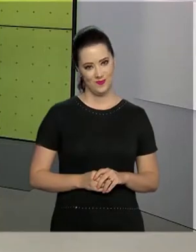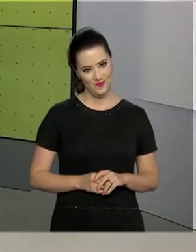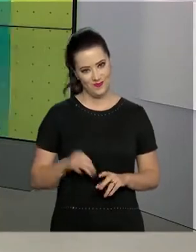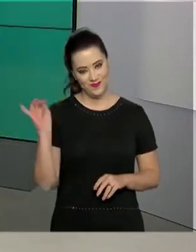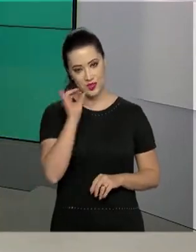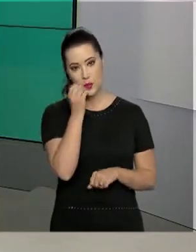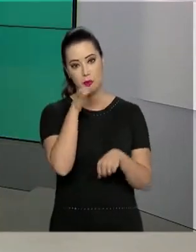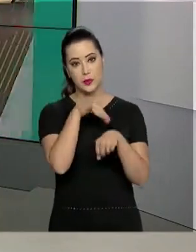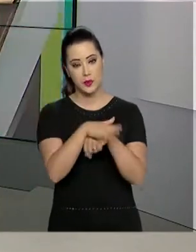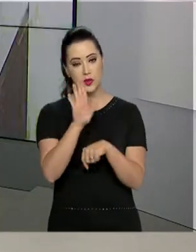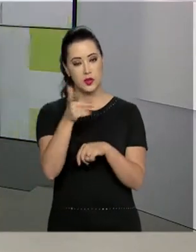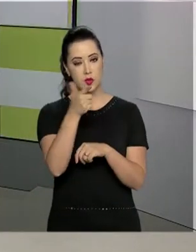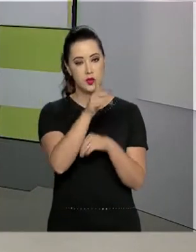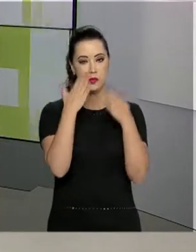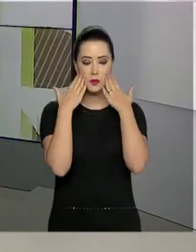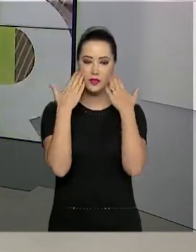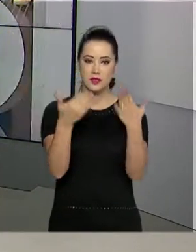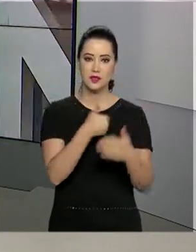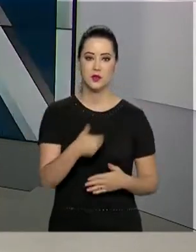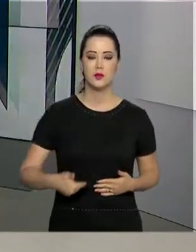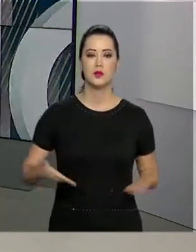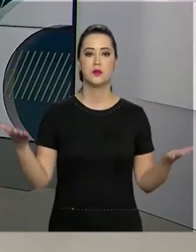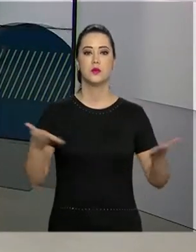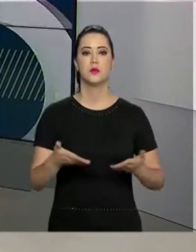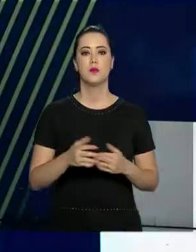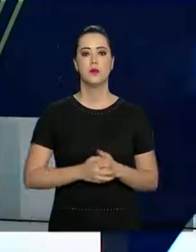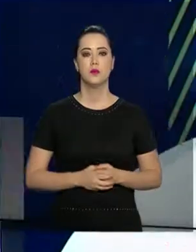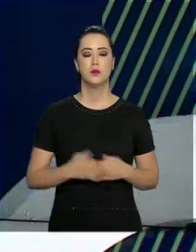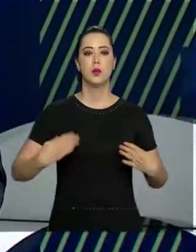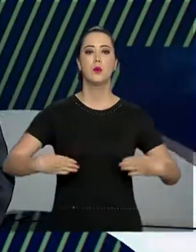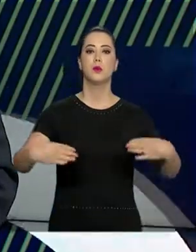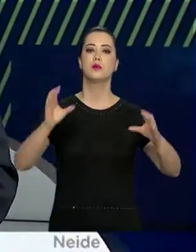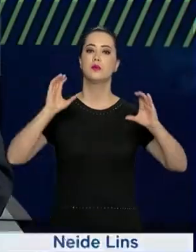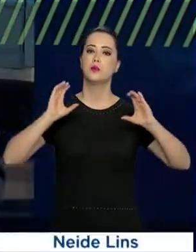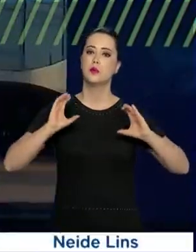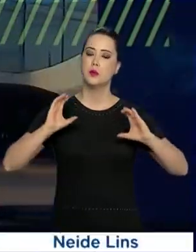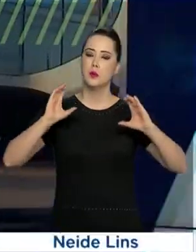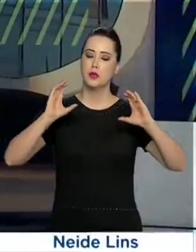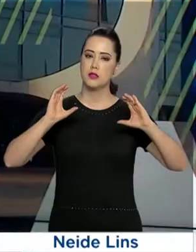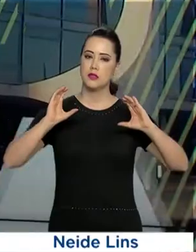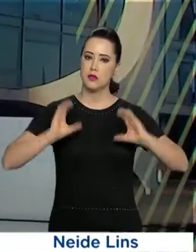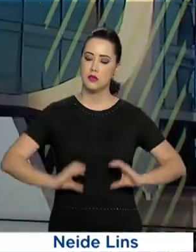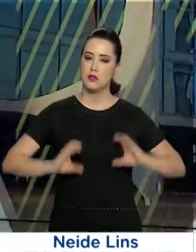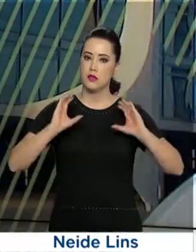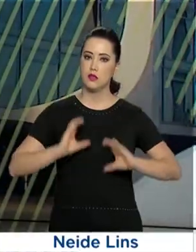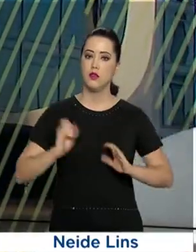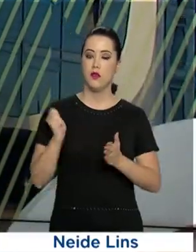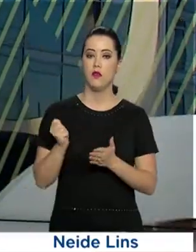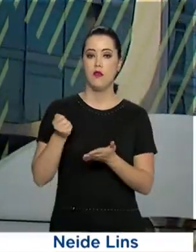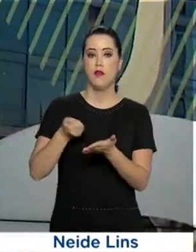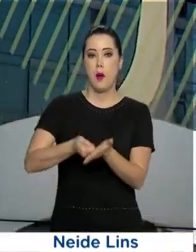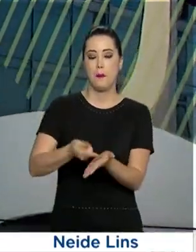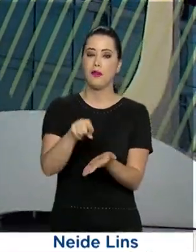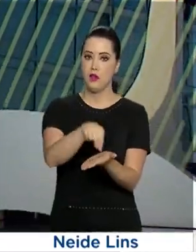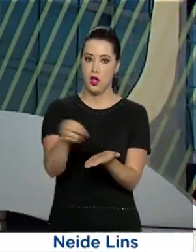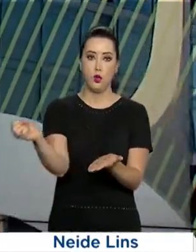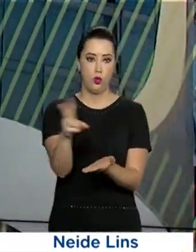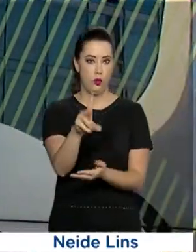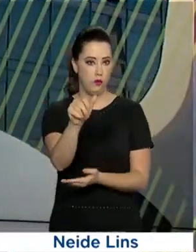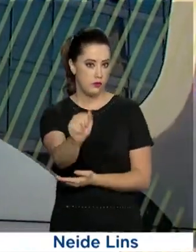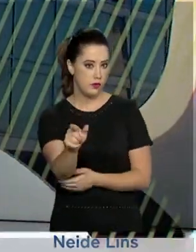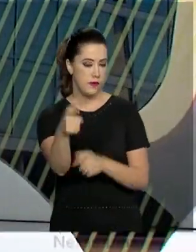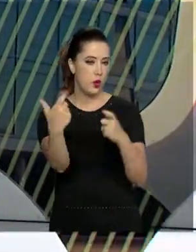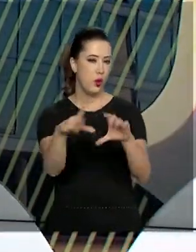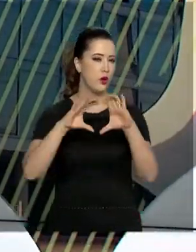Boa noite, já está no ar mais um Governo Agora. O Ministério da Cidadania vai financiar novas vagas em comunidades